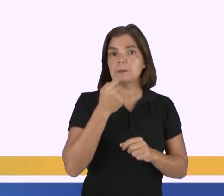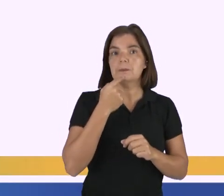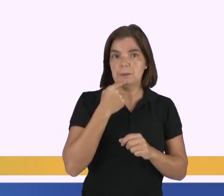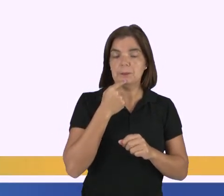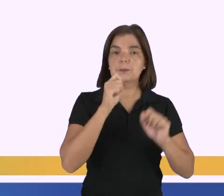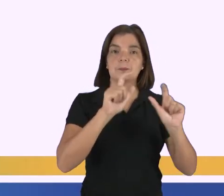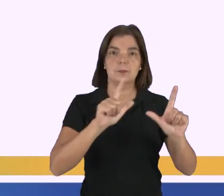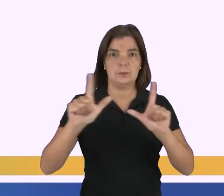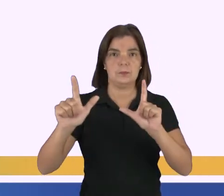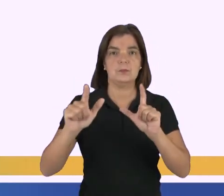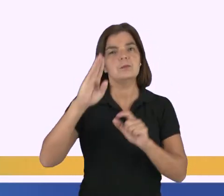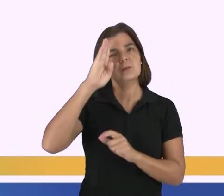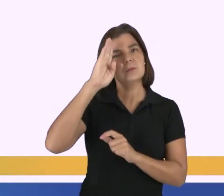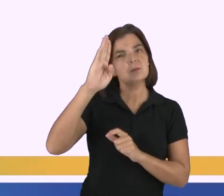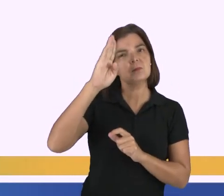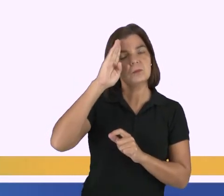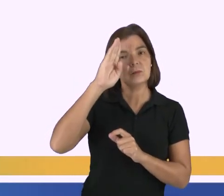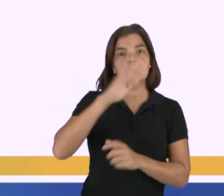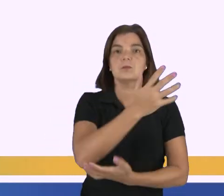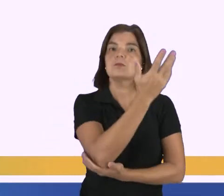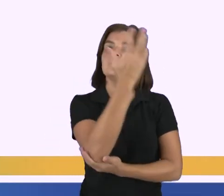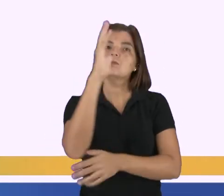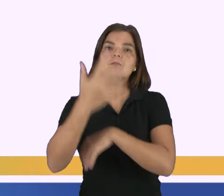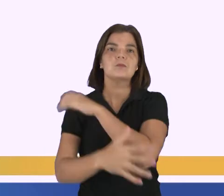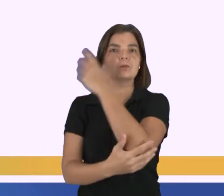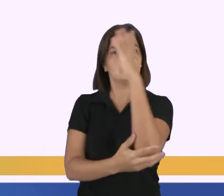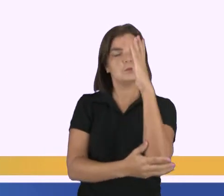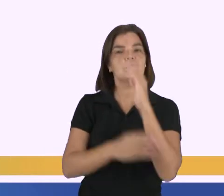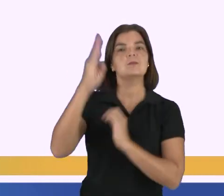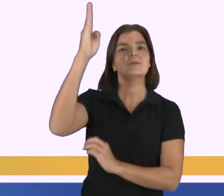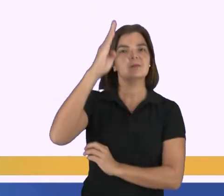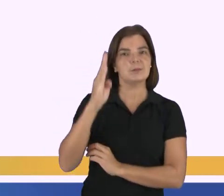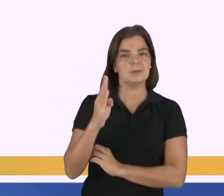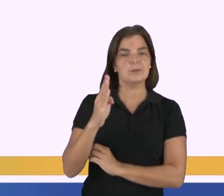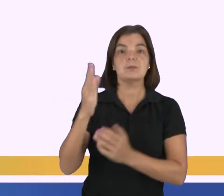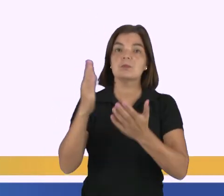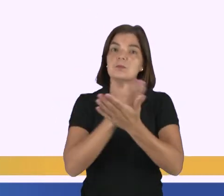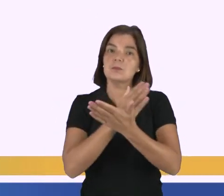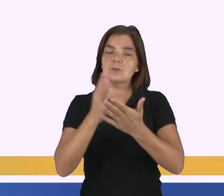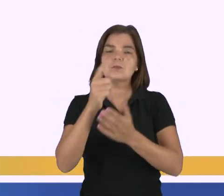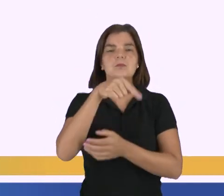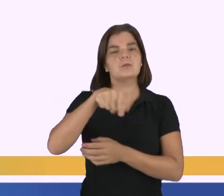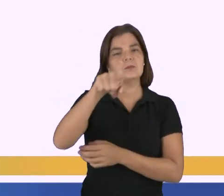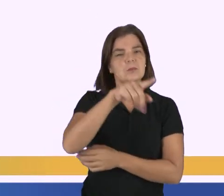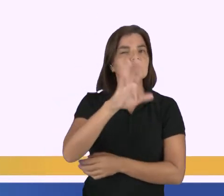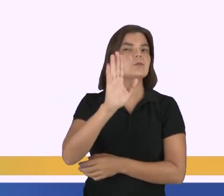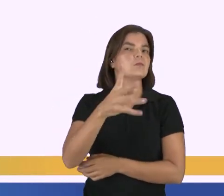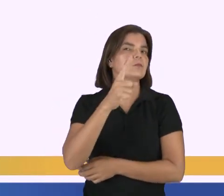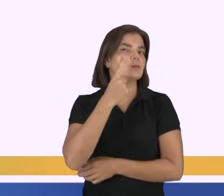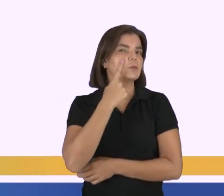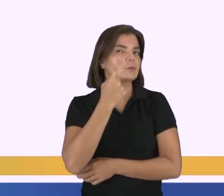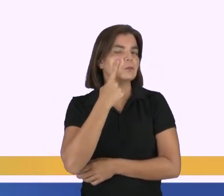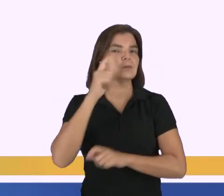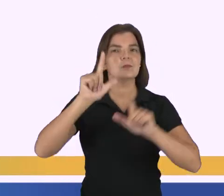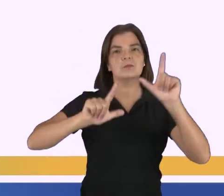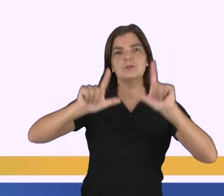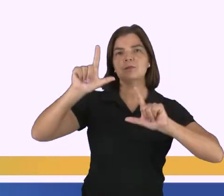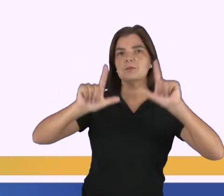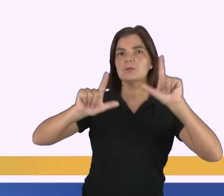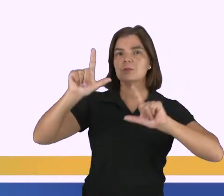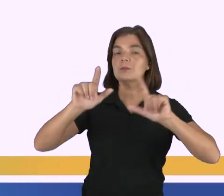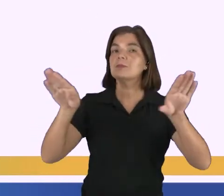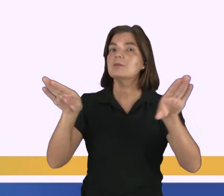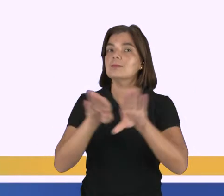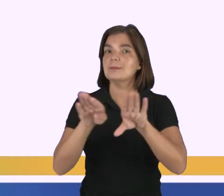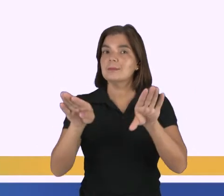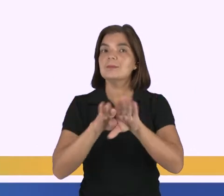as principais formações de vegetais do Brasil. Algumas delas você já viu talvez por televisão, talvez viu até